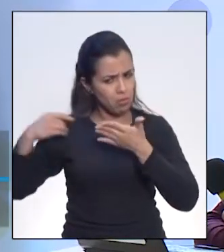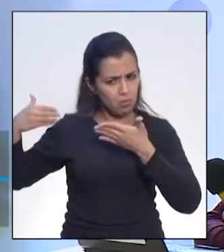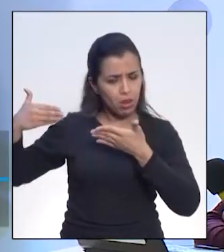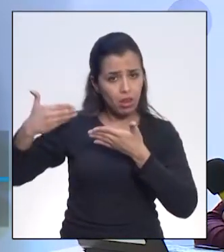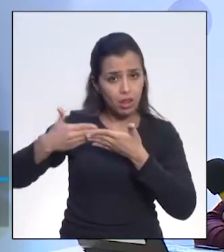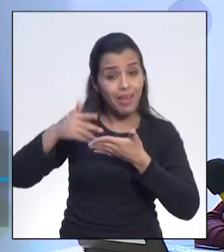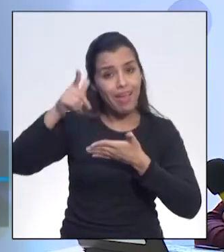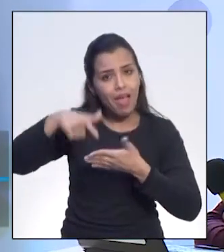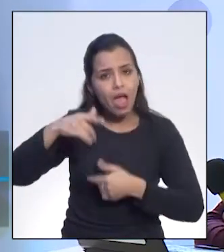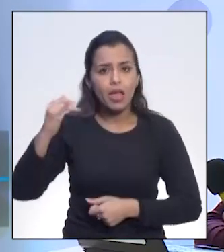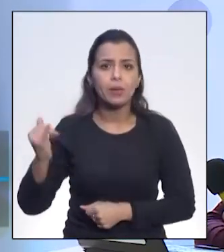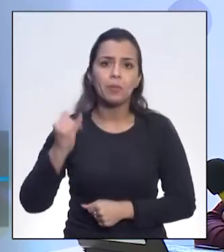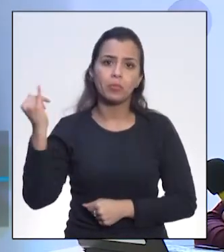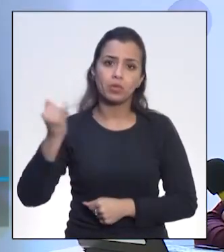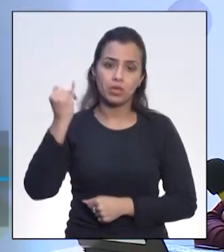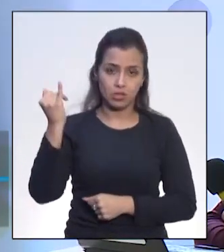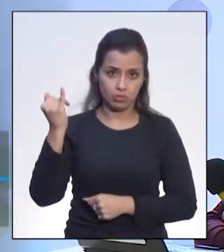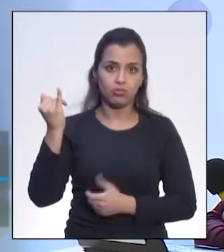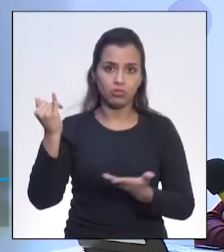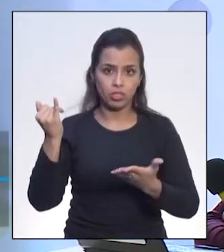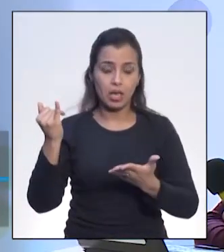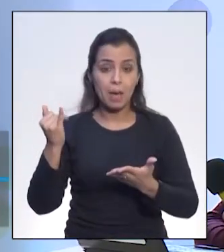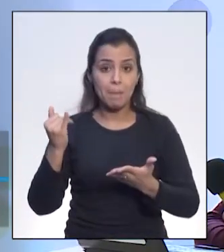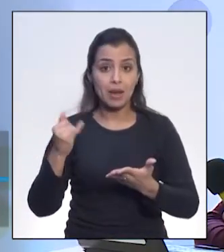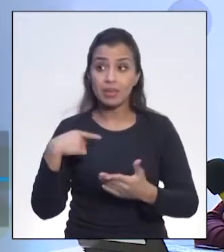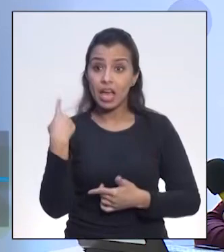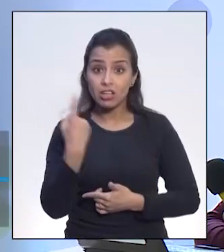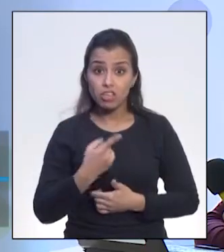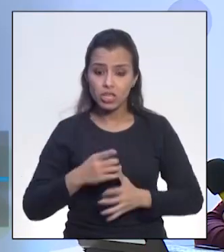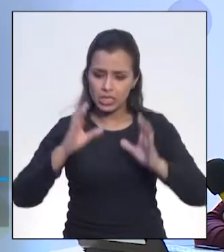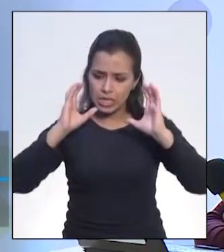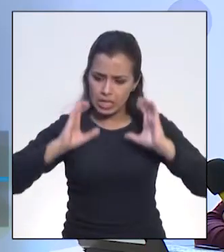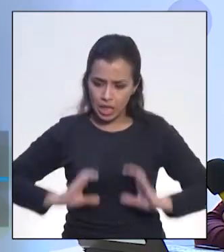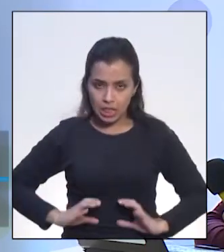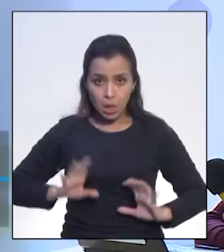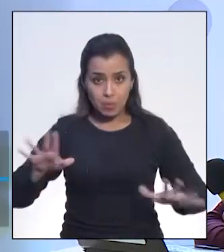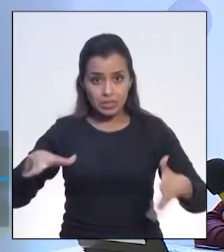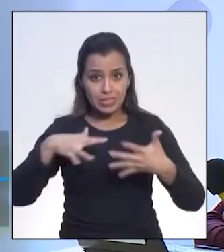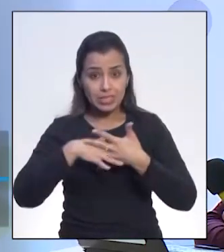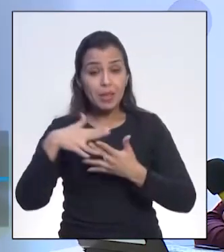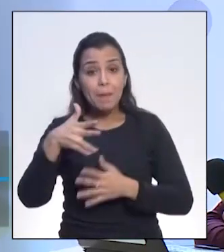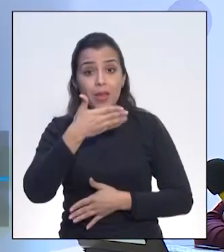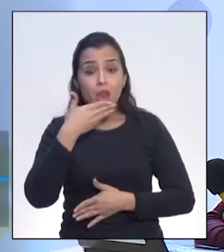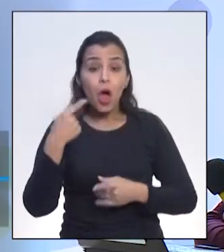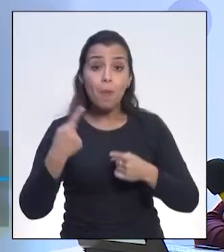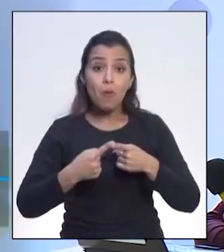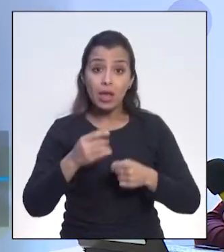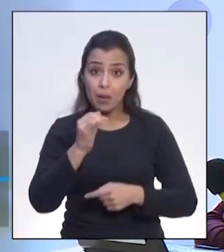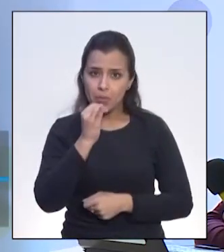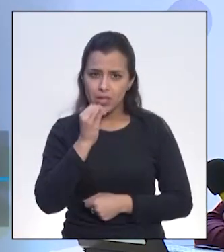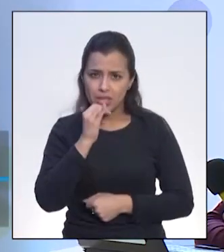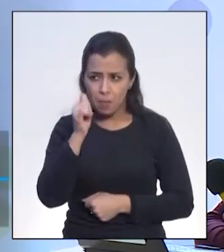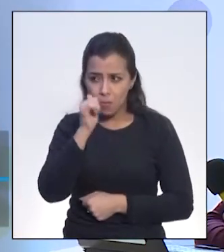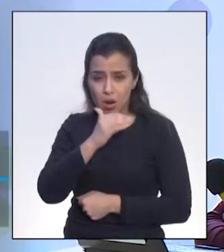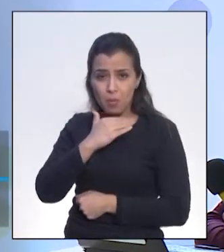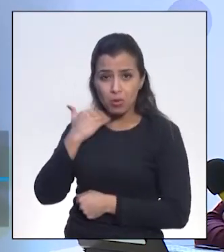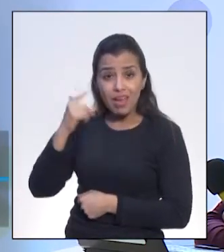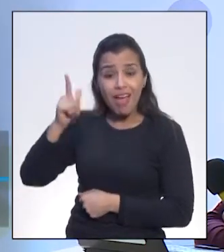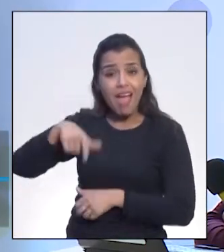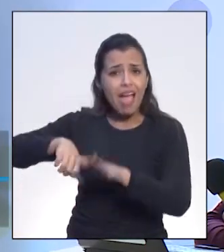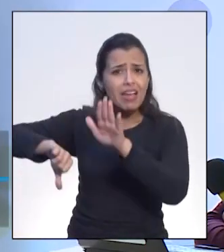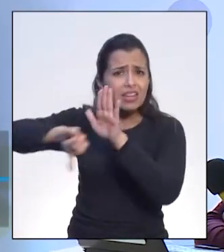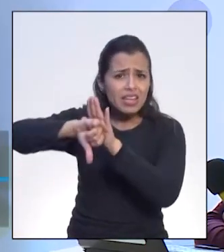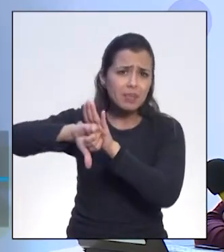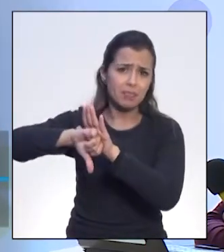são fundamentais para que a gente possa ser cidadãos e cidadãs melhores. Porque o feminicídio, por exemplo, é crime, né?